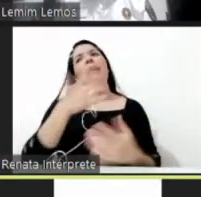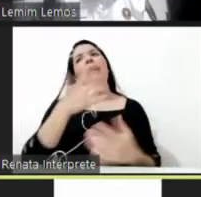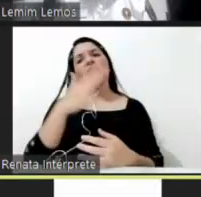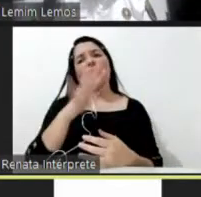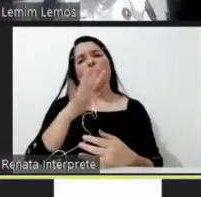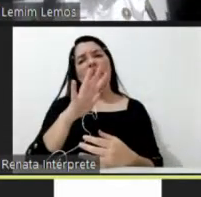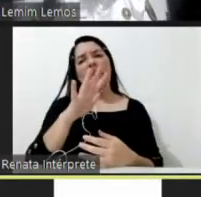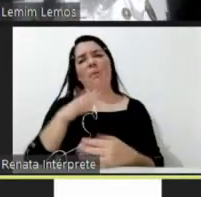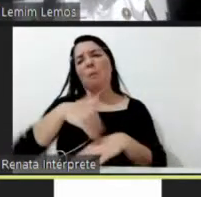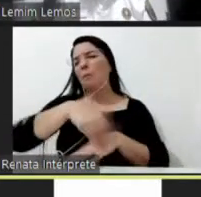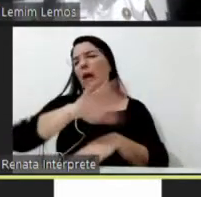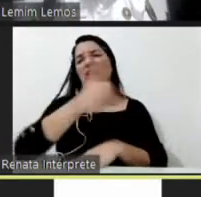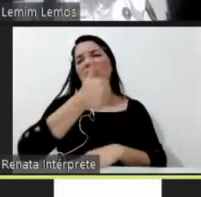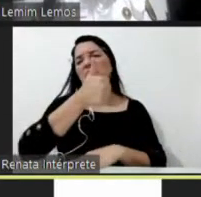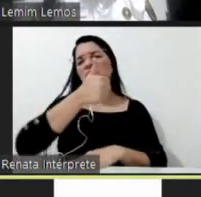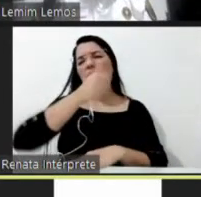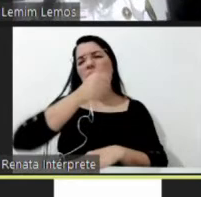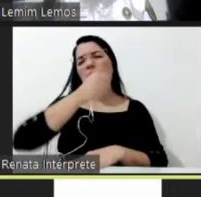cadastradas,